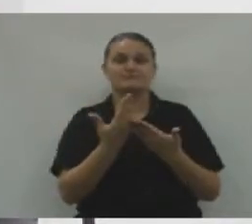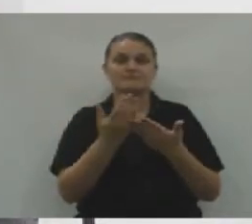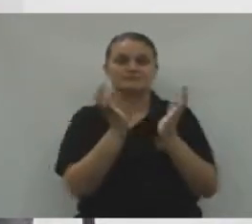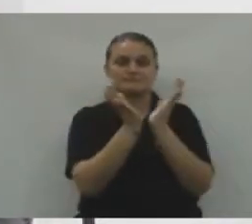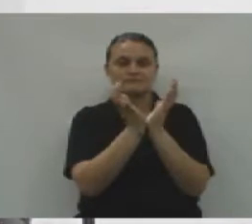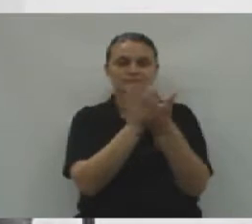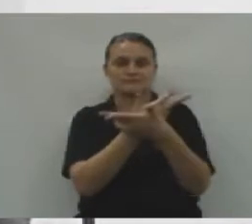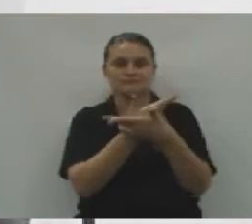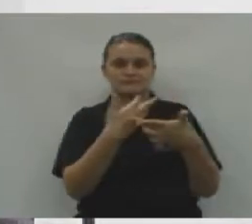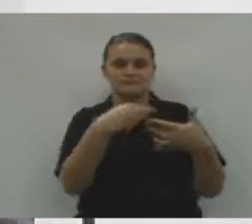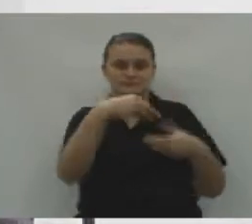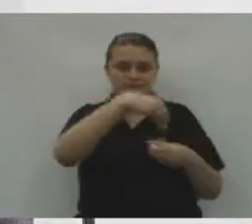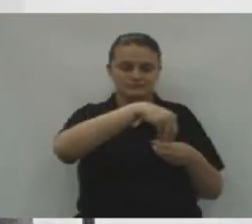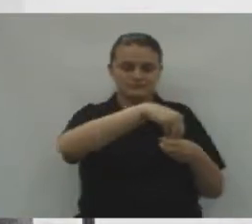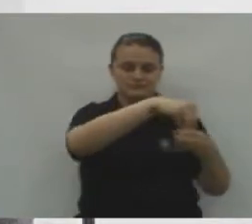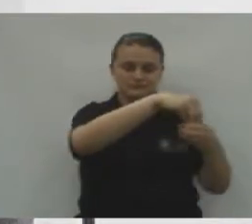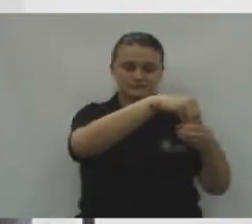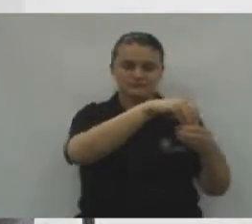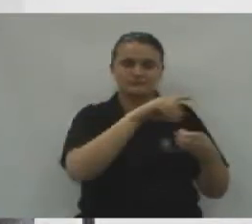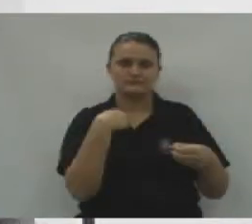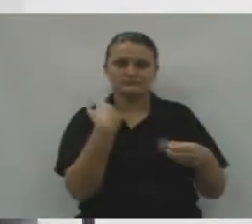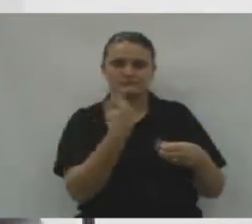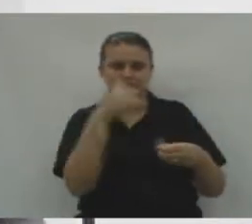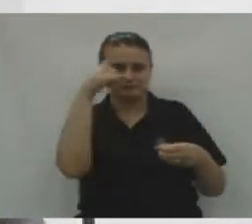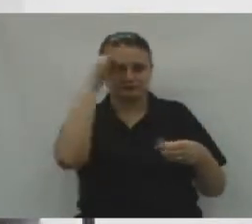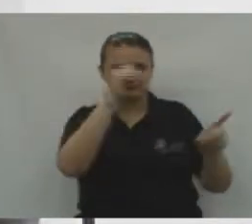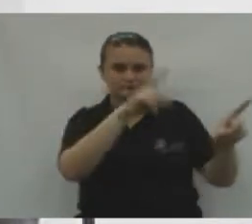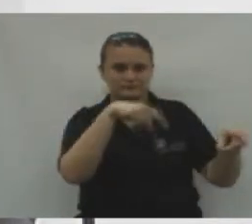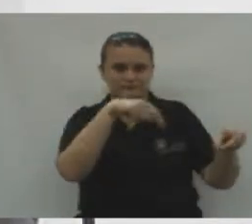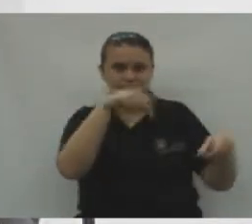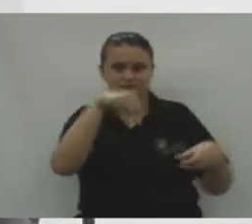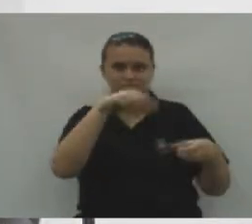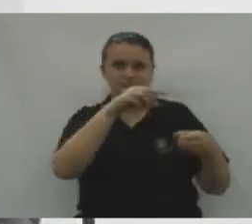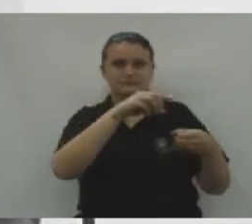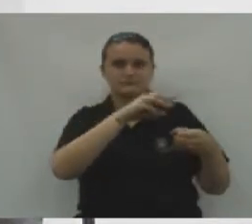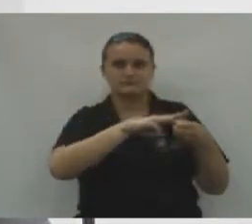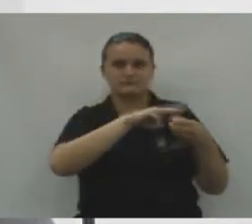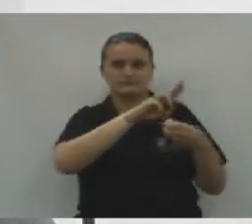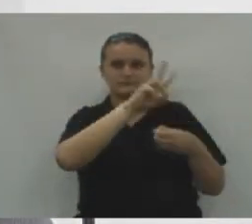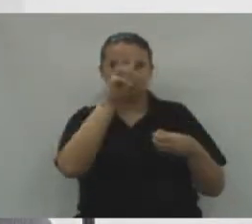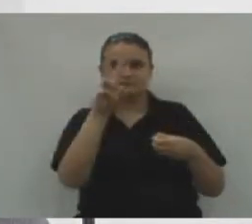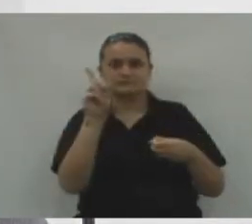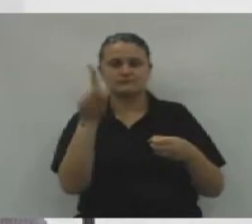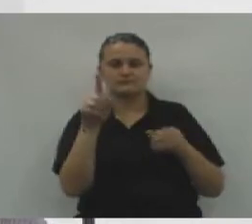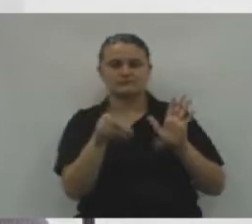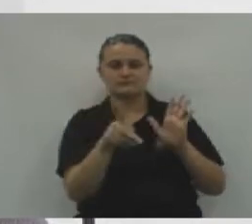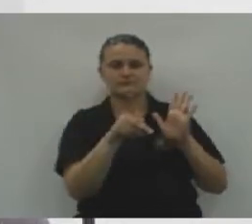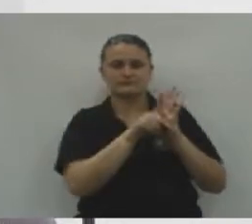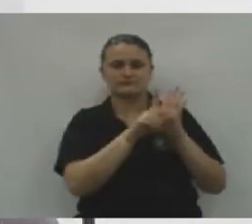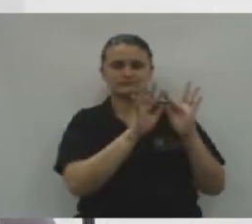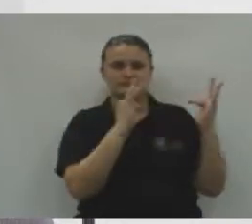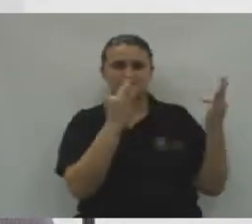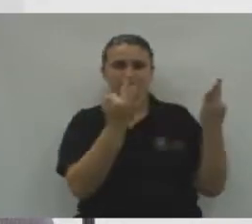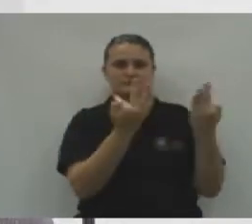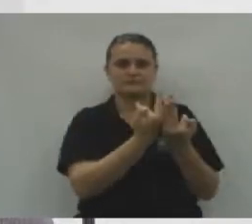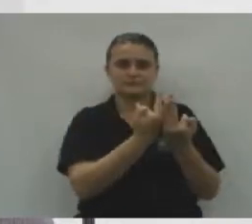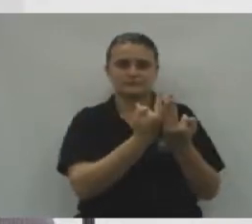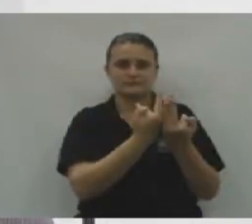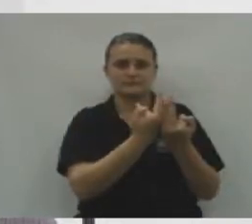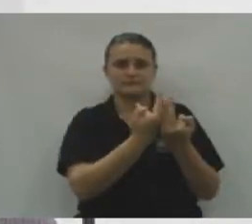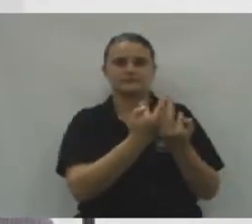nossas propriedades, que na sua grande maioria, em União da Vitória, 90% é propriedade familiar, então a